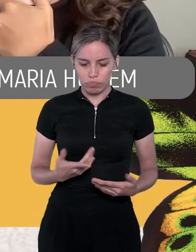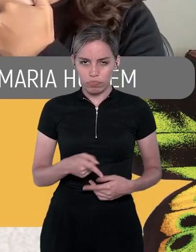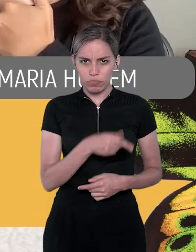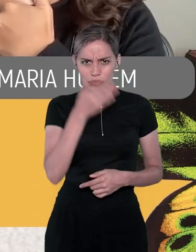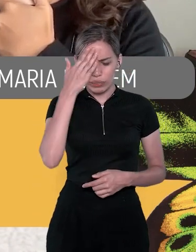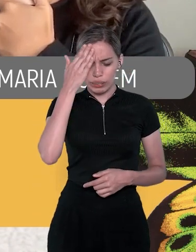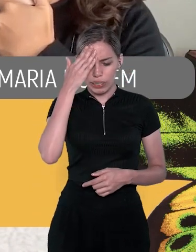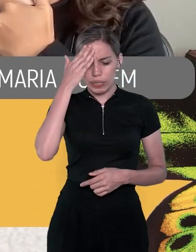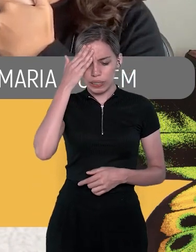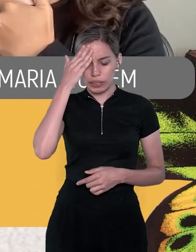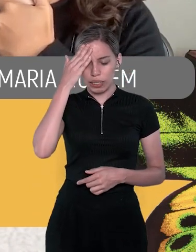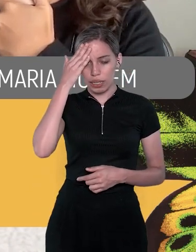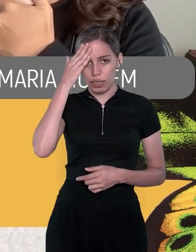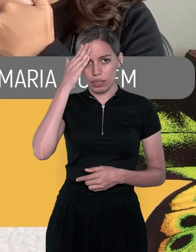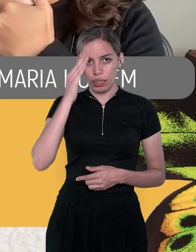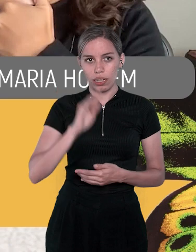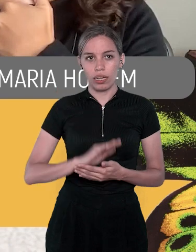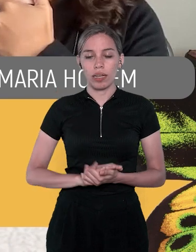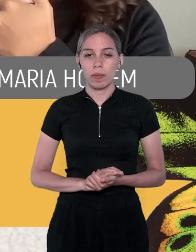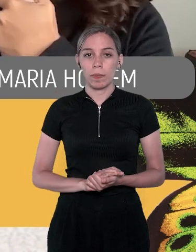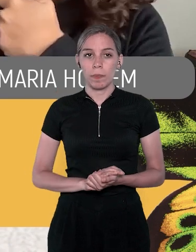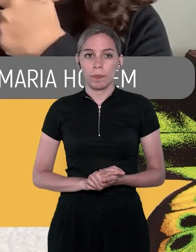você sabe que